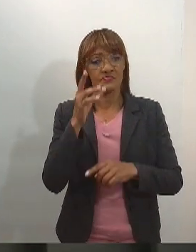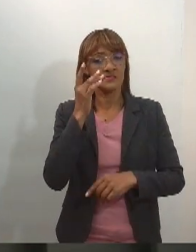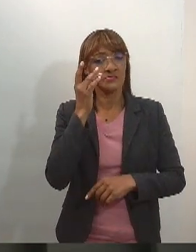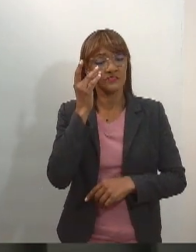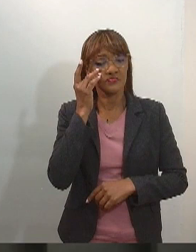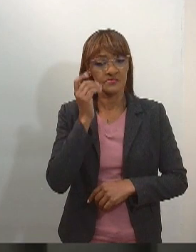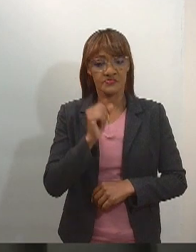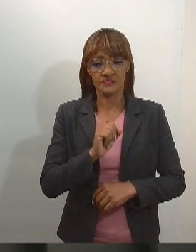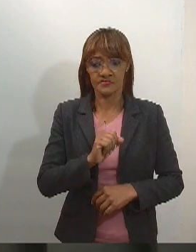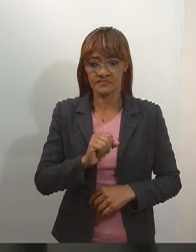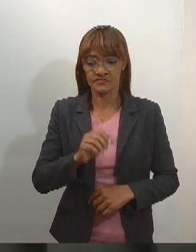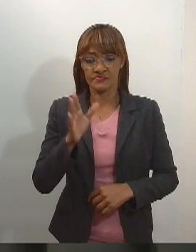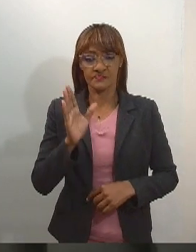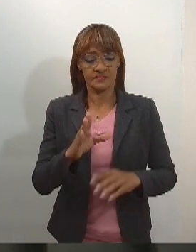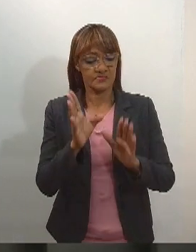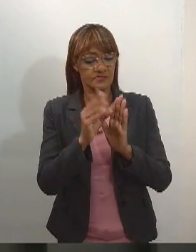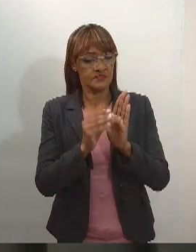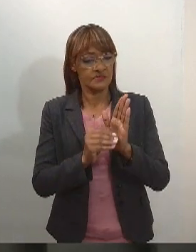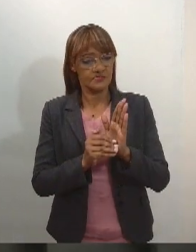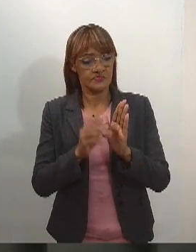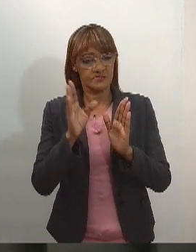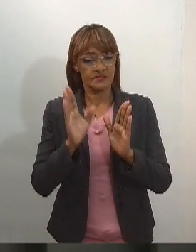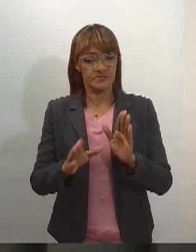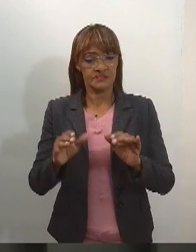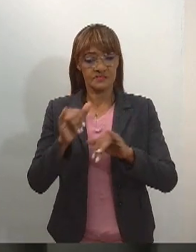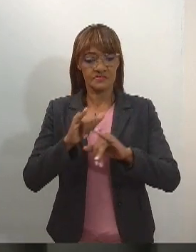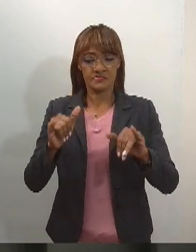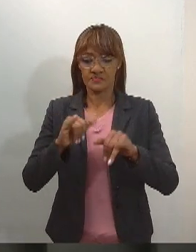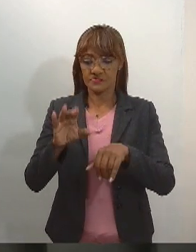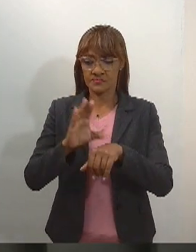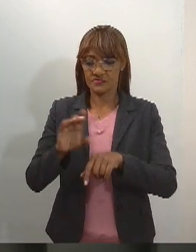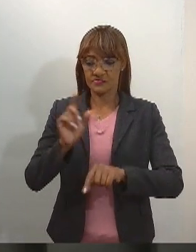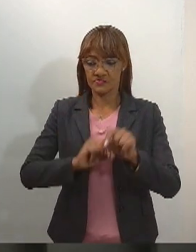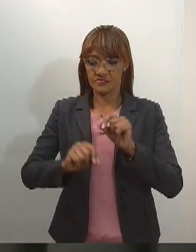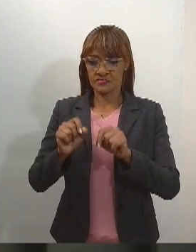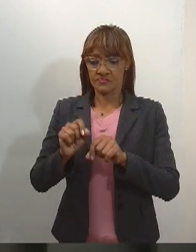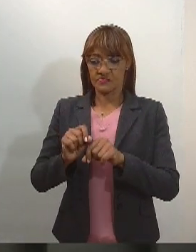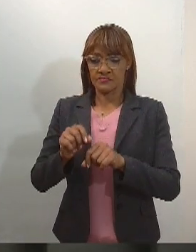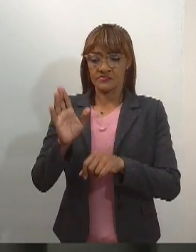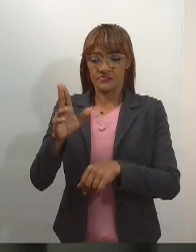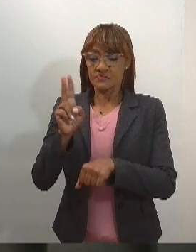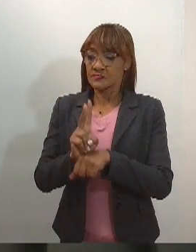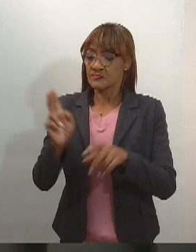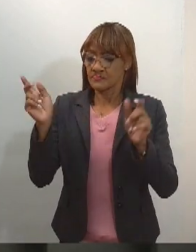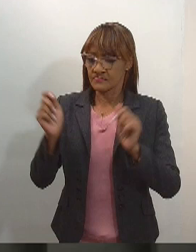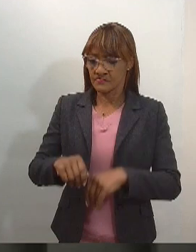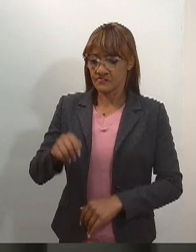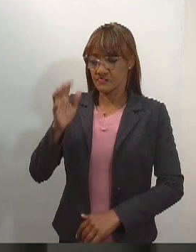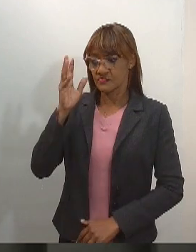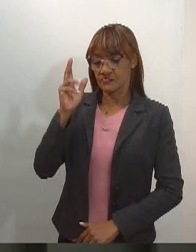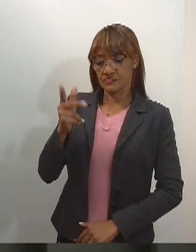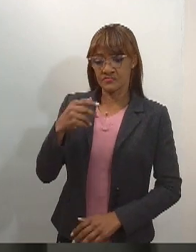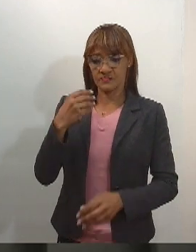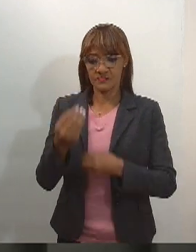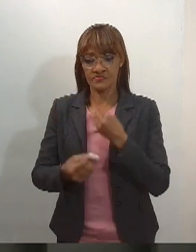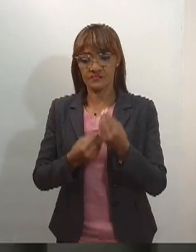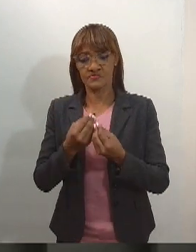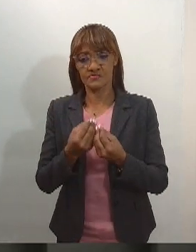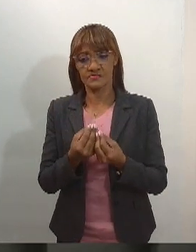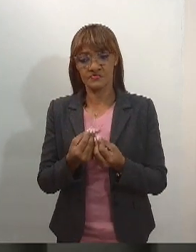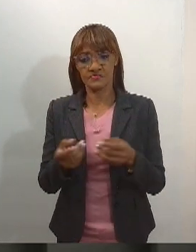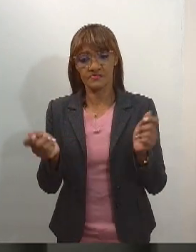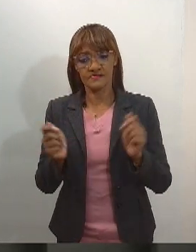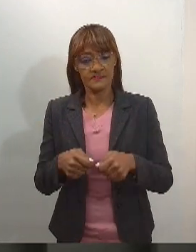estão orientações para a realização de uma escuta protegida, que pode ocorrer na forma, né, de escuta especializada ou